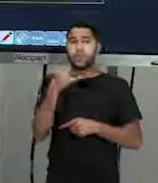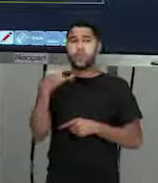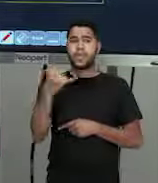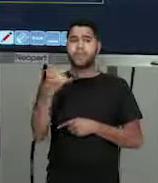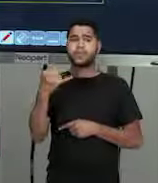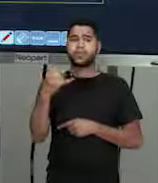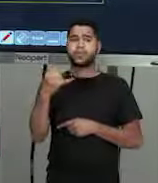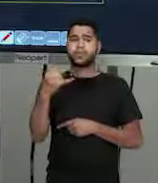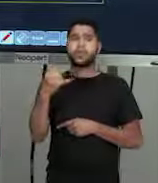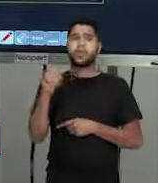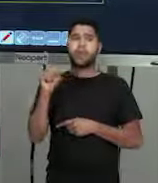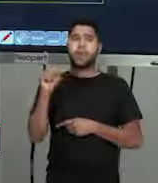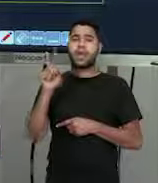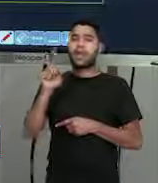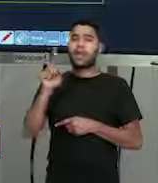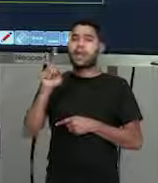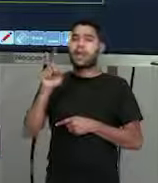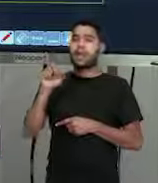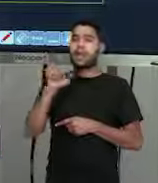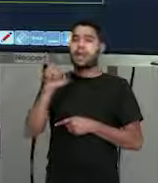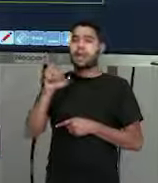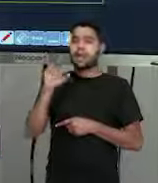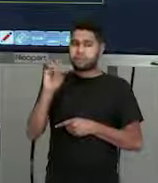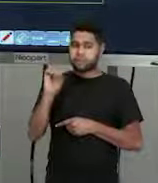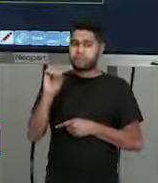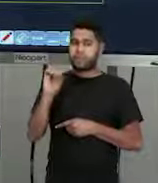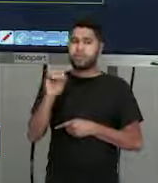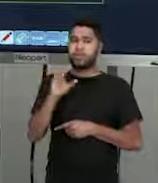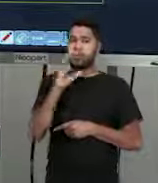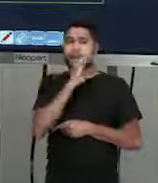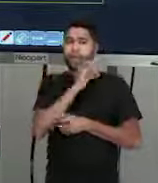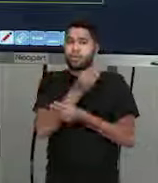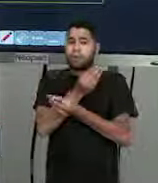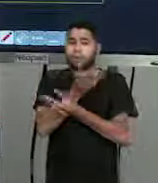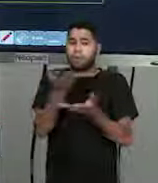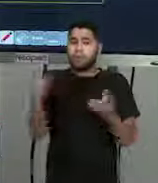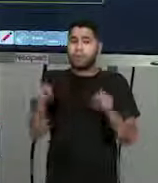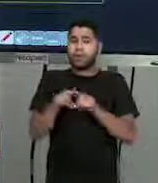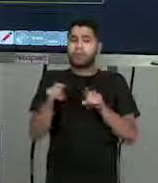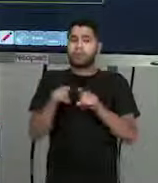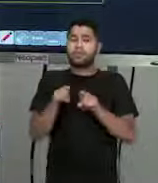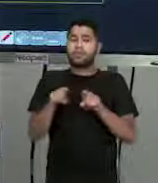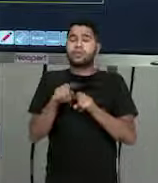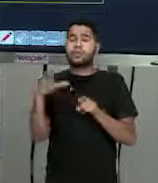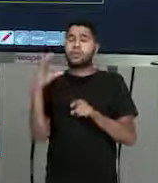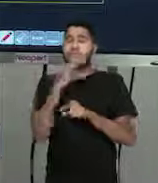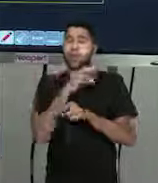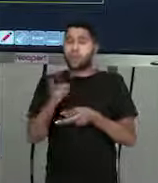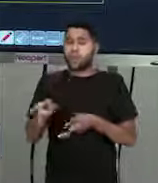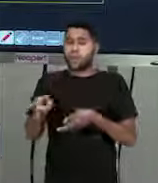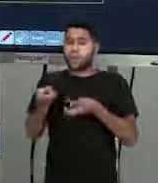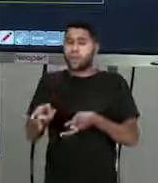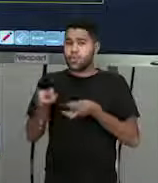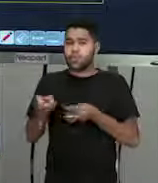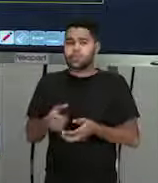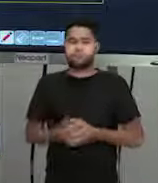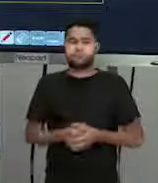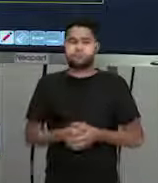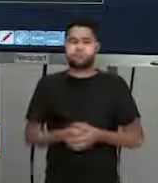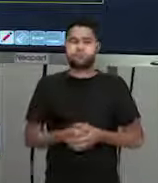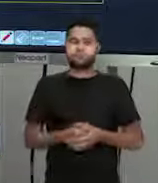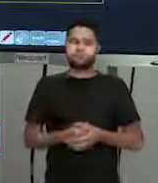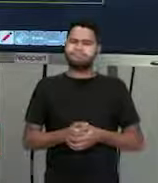razão entre o calor liberado para a fonte fria e o calor retirado da fonte quente. Então, a